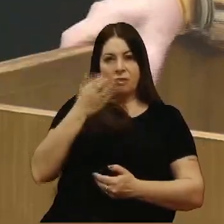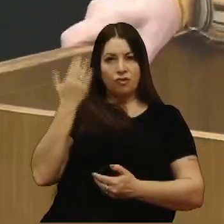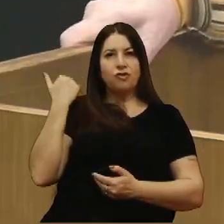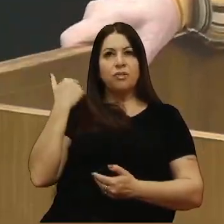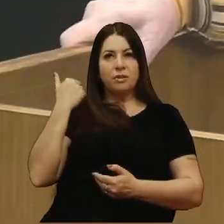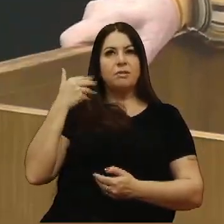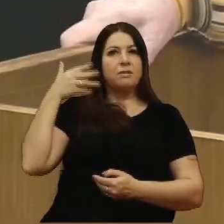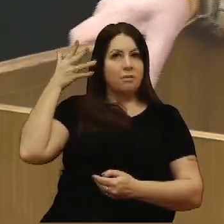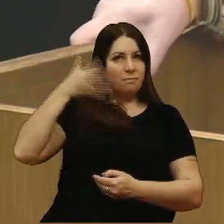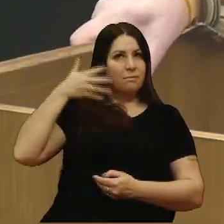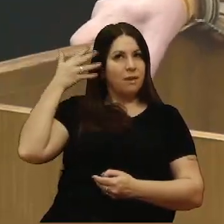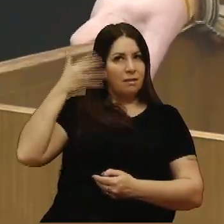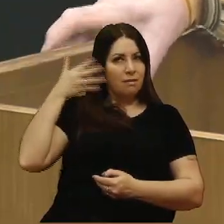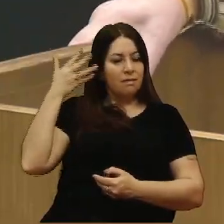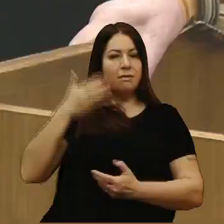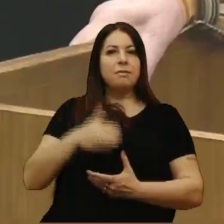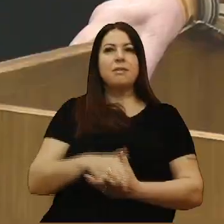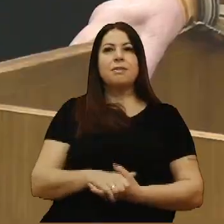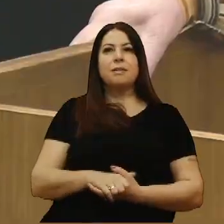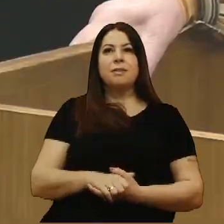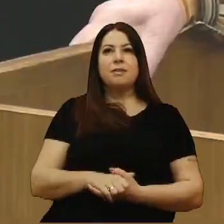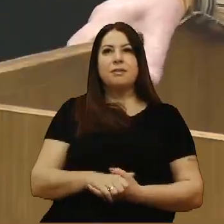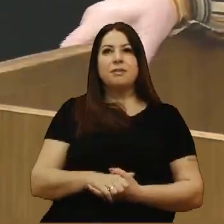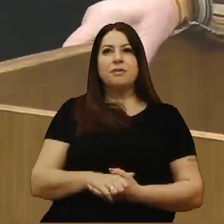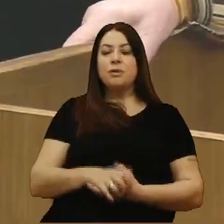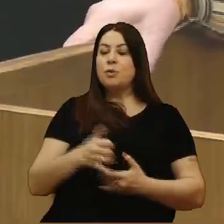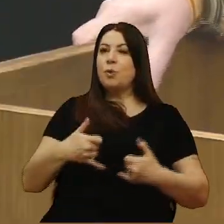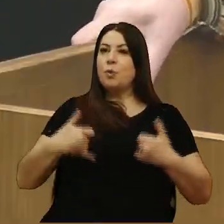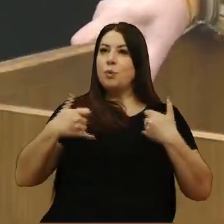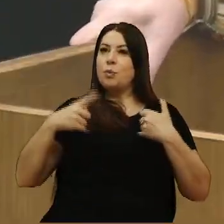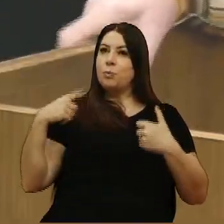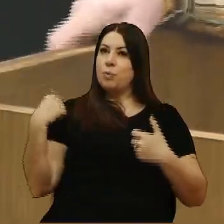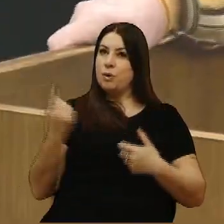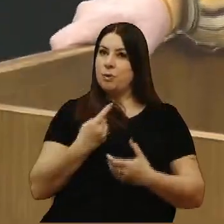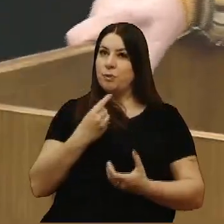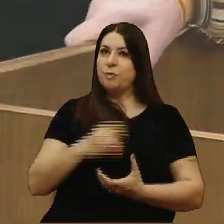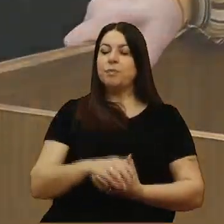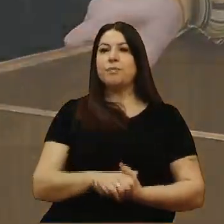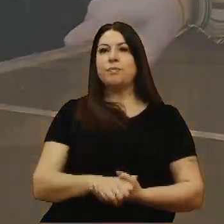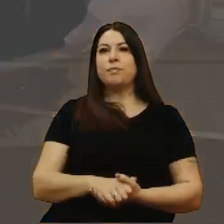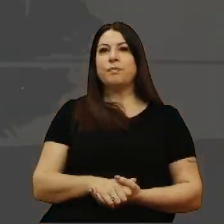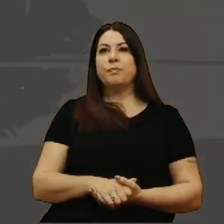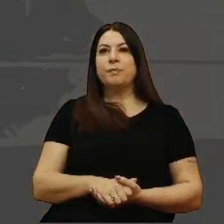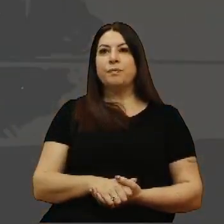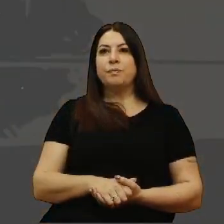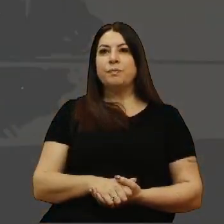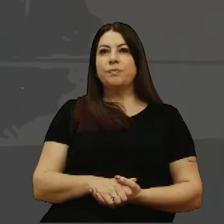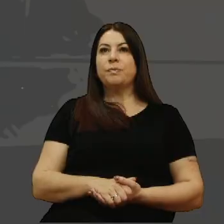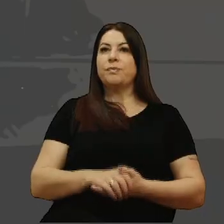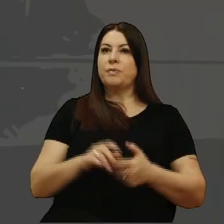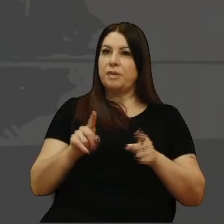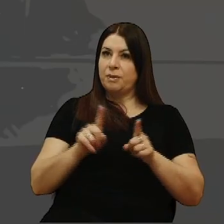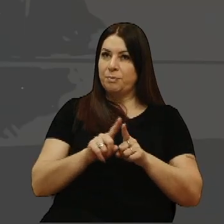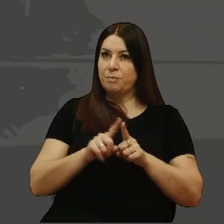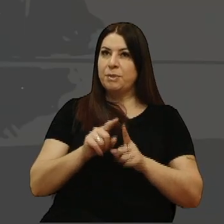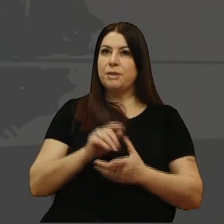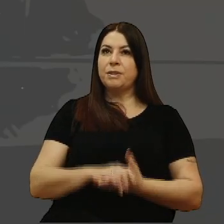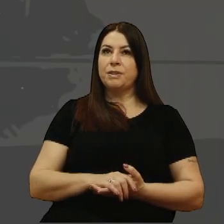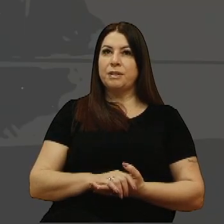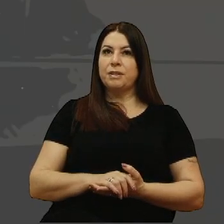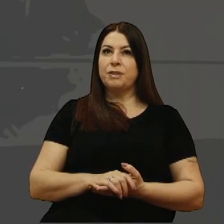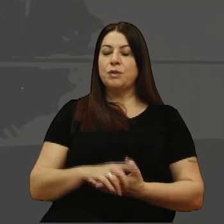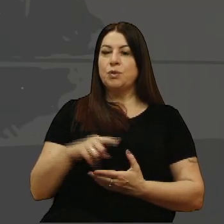dando palestras. Isso é um orgulho para nós. Além disso, nós somos